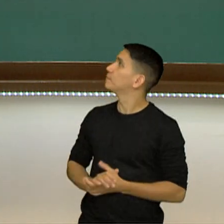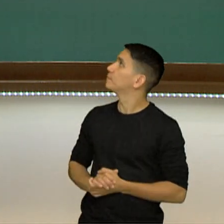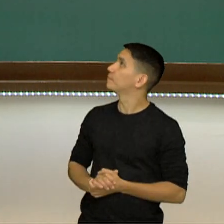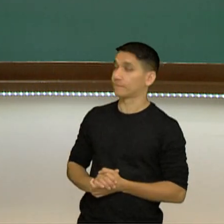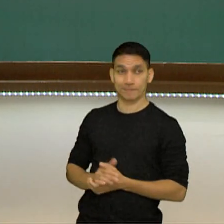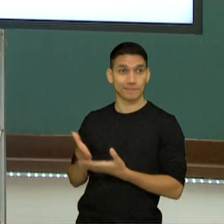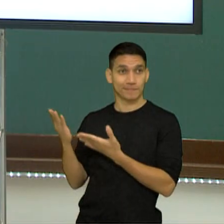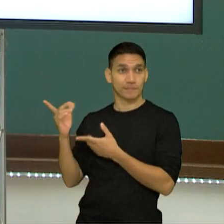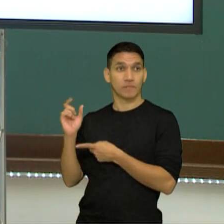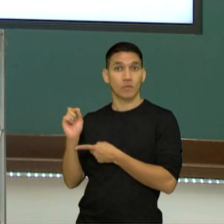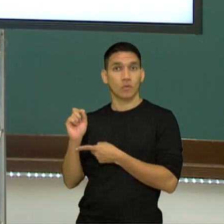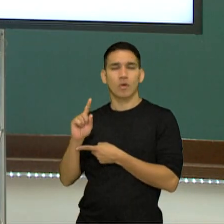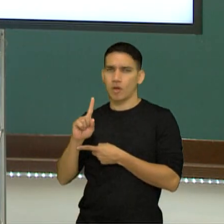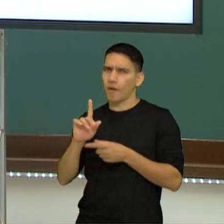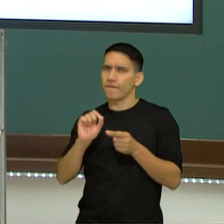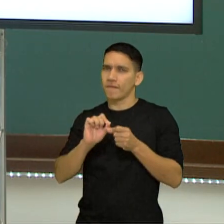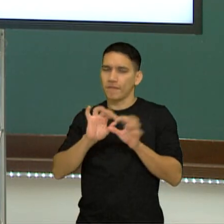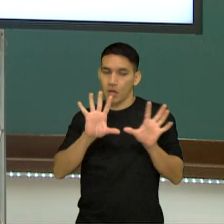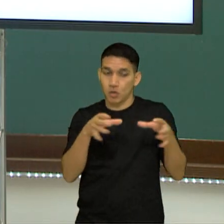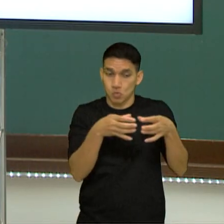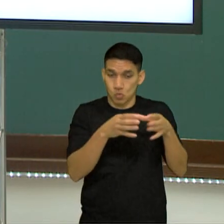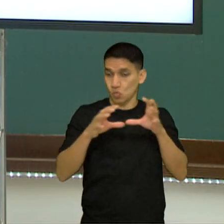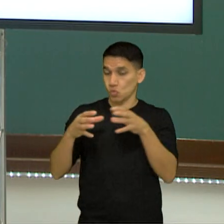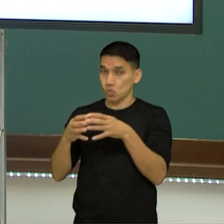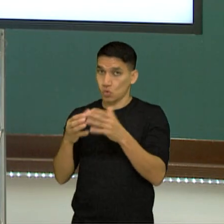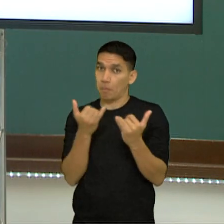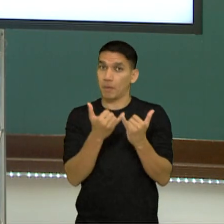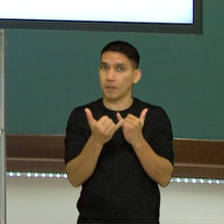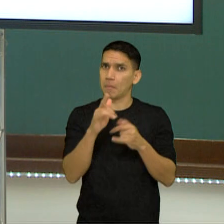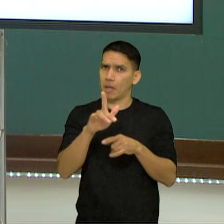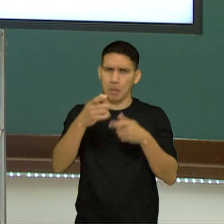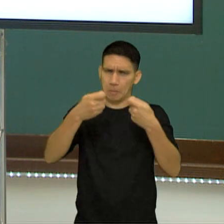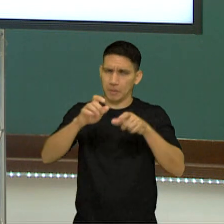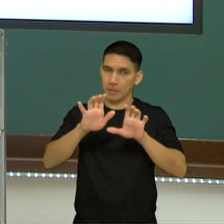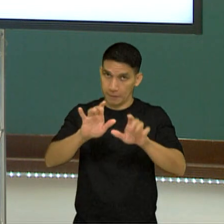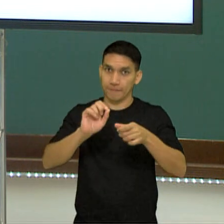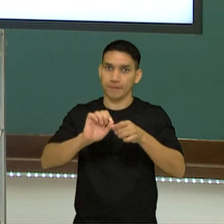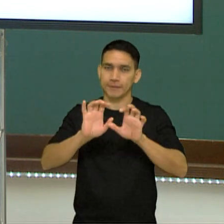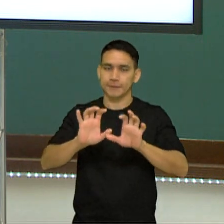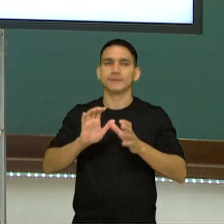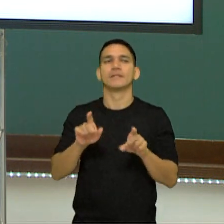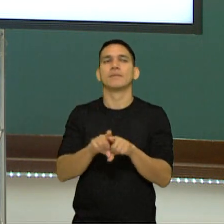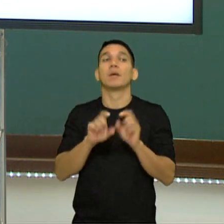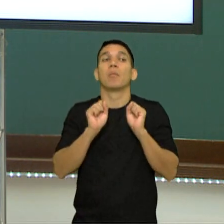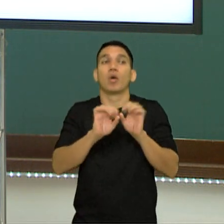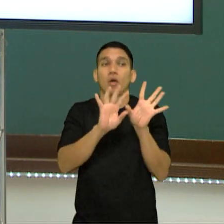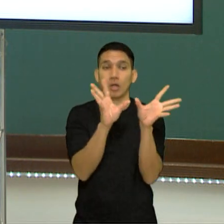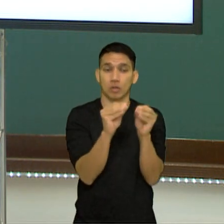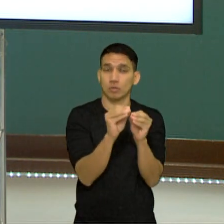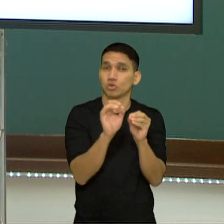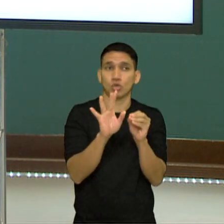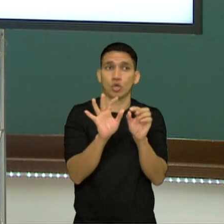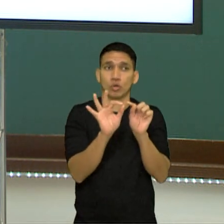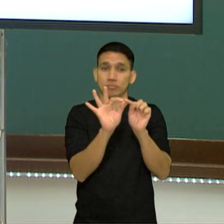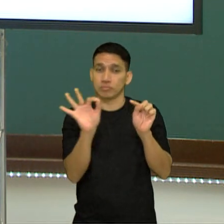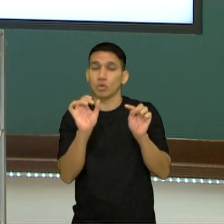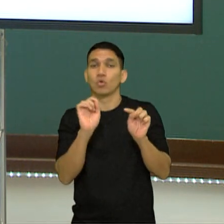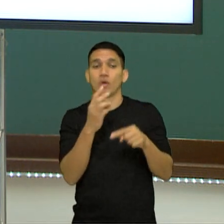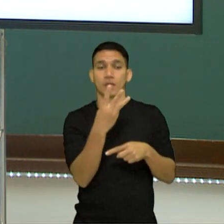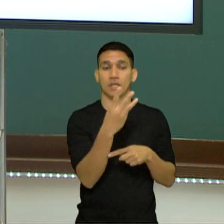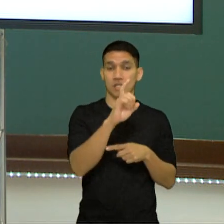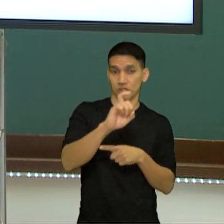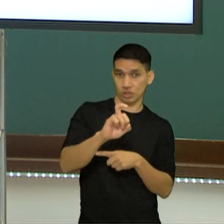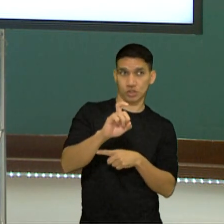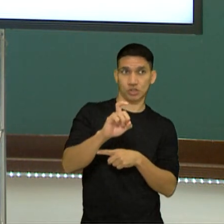Olha só eu dei uma juntada aqui nos termos semelhantes Mas você não precisa fazer isso você pode simplesmente fazer marcações ó o